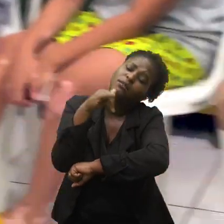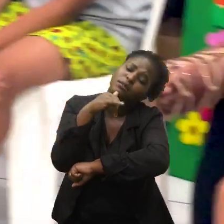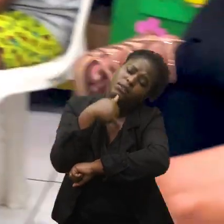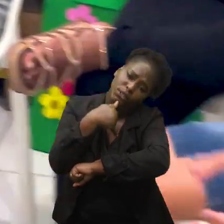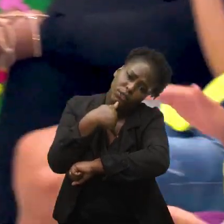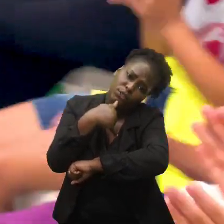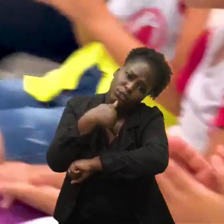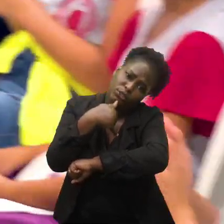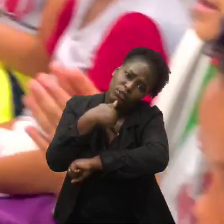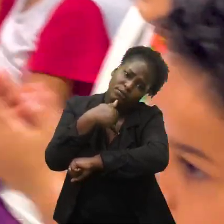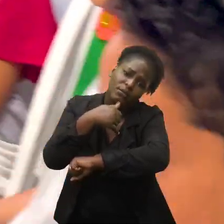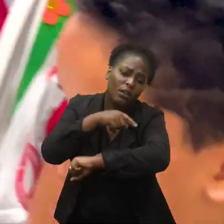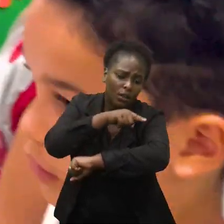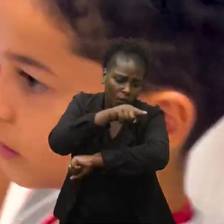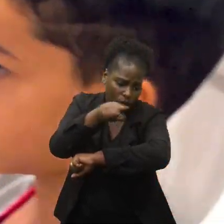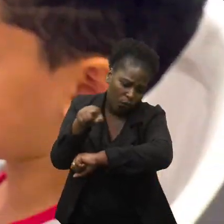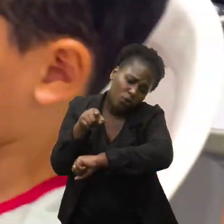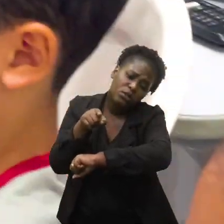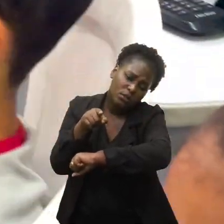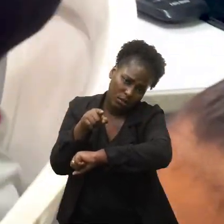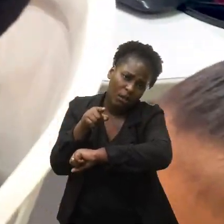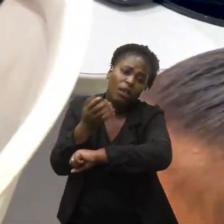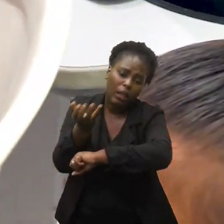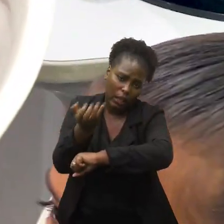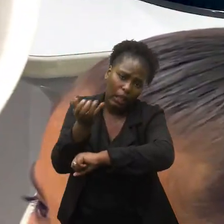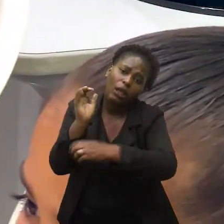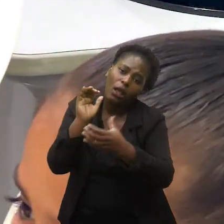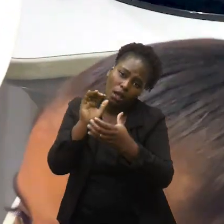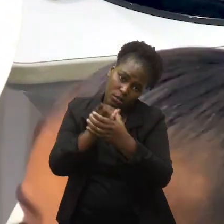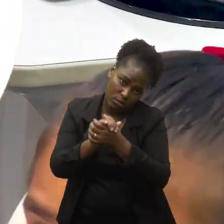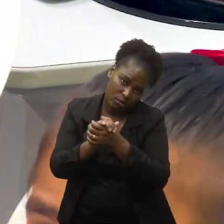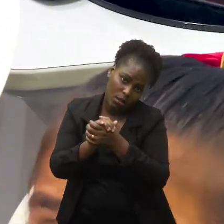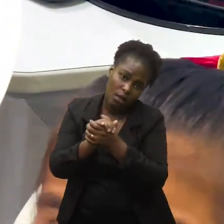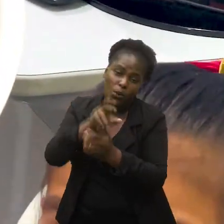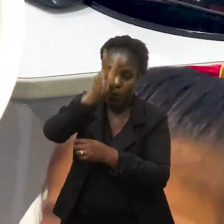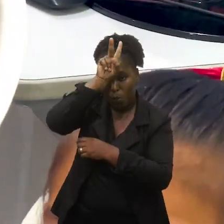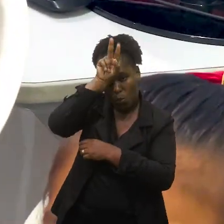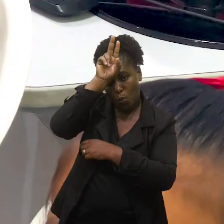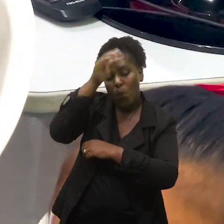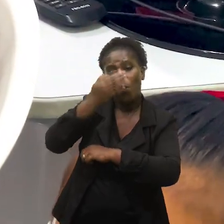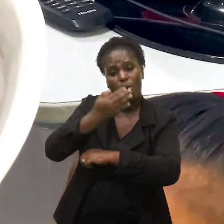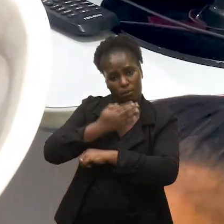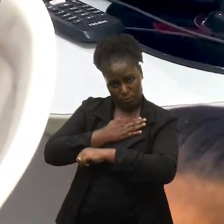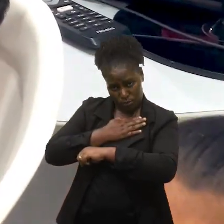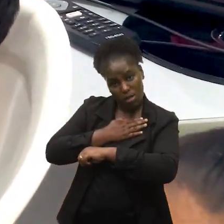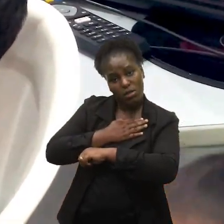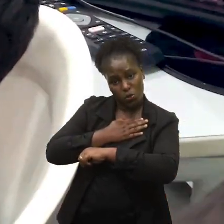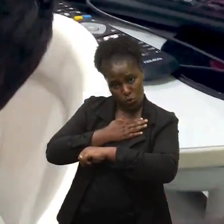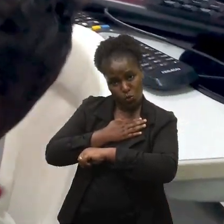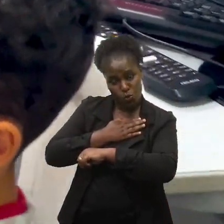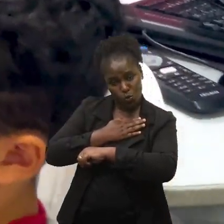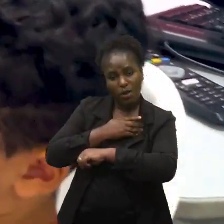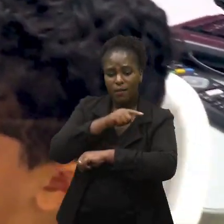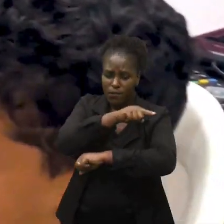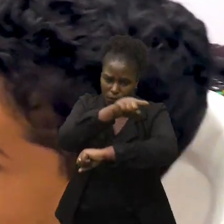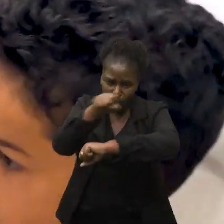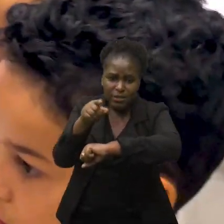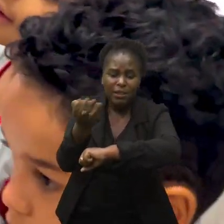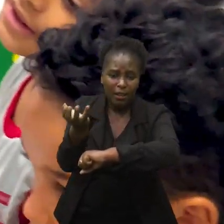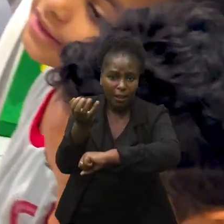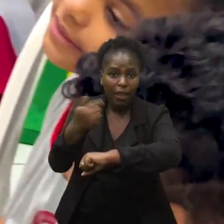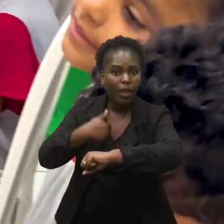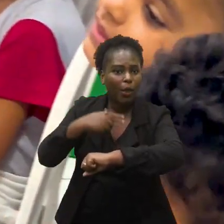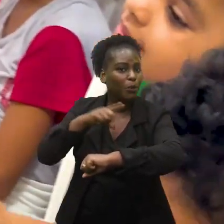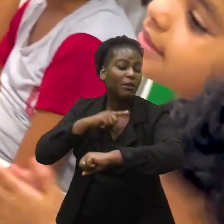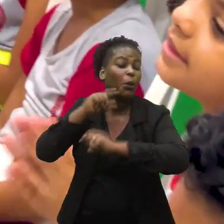Baratinha, que tem fita no cabelo e dinheiro na caixinha? Quem quer